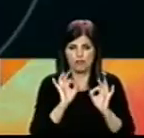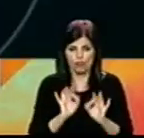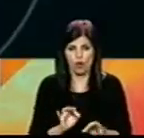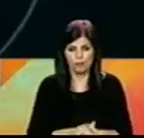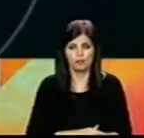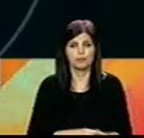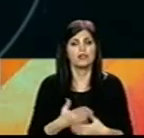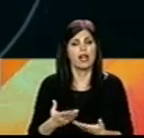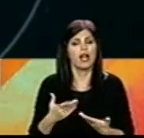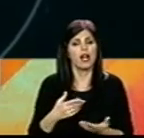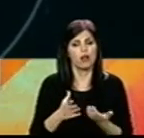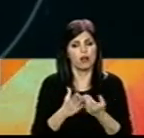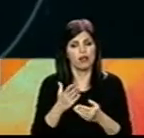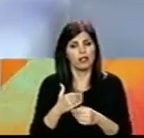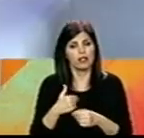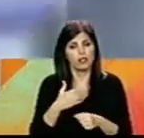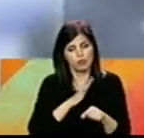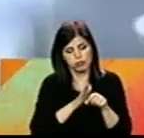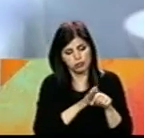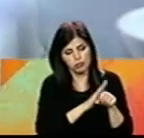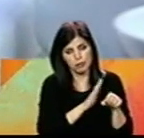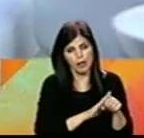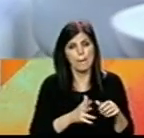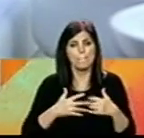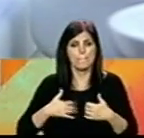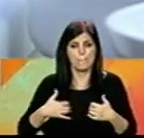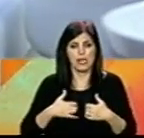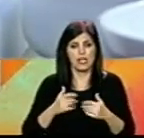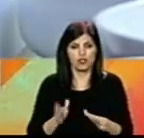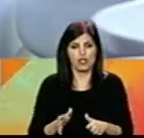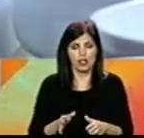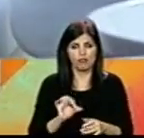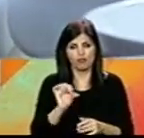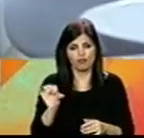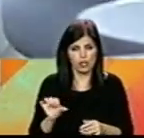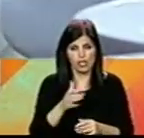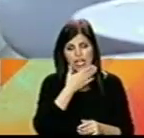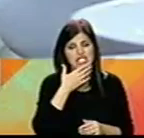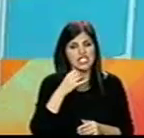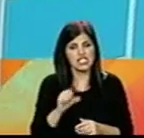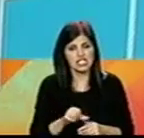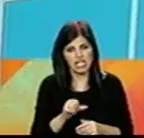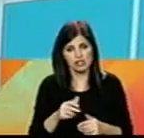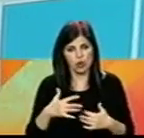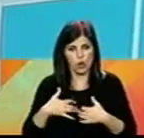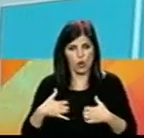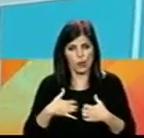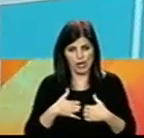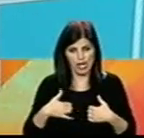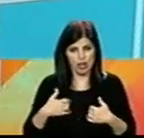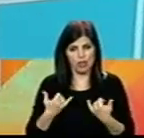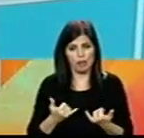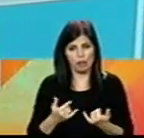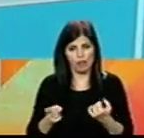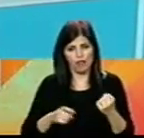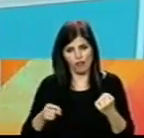feito. Entretanto, eu cortei já aqui os pedaços de bacalhau, que vou colocar um pouco de um fio de azeite, o bacalhau e depois com a ajuda de maçarica e